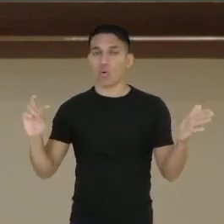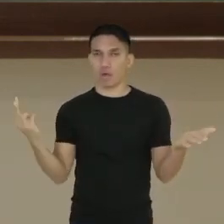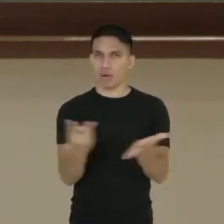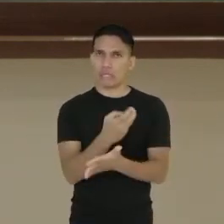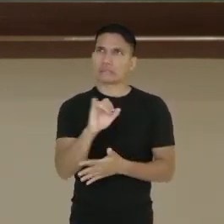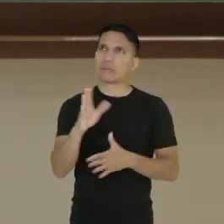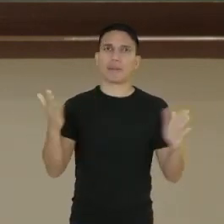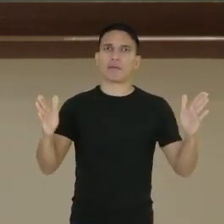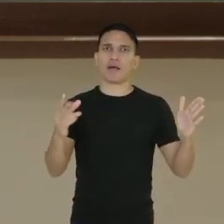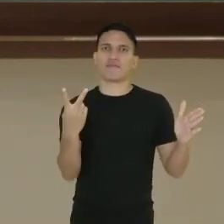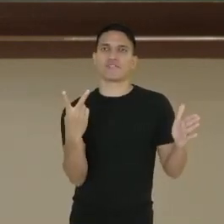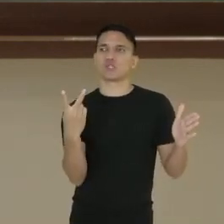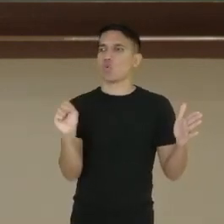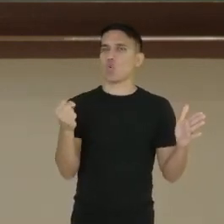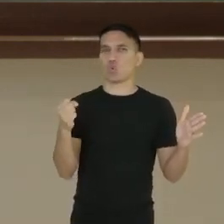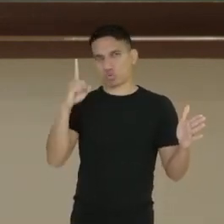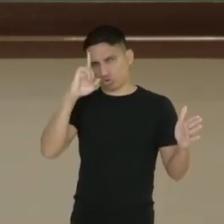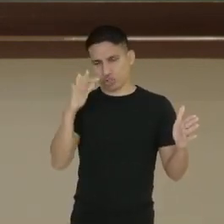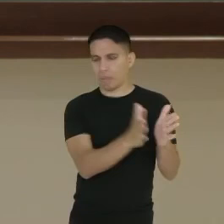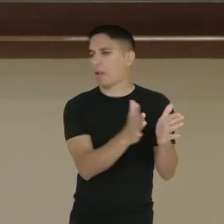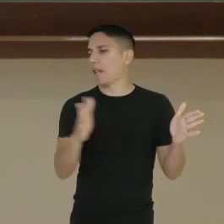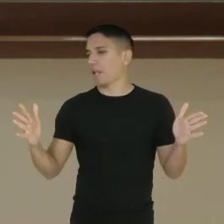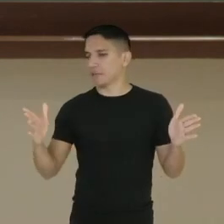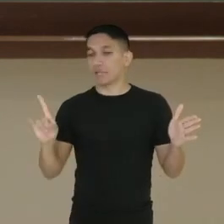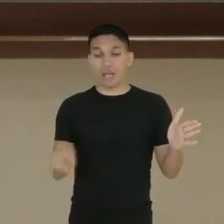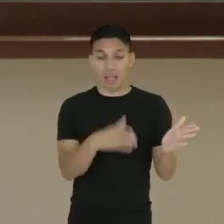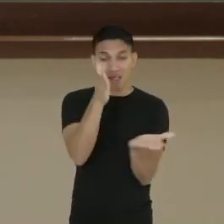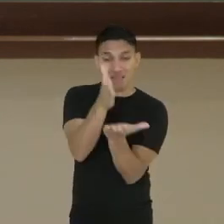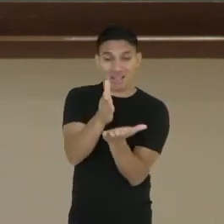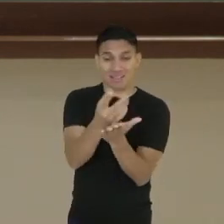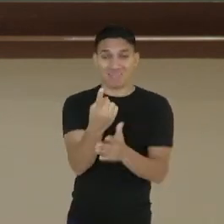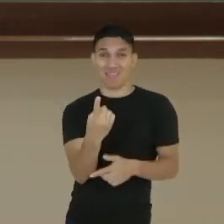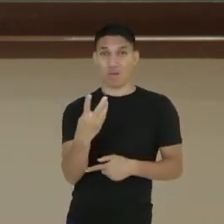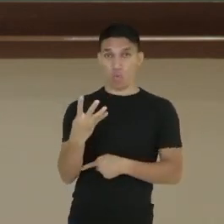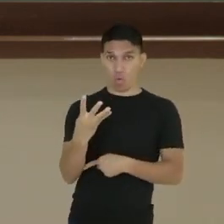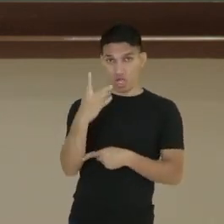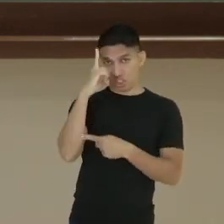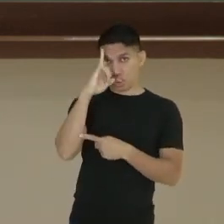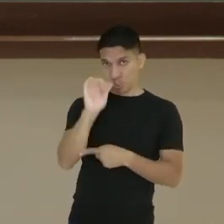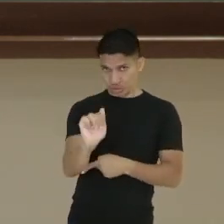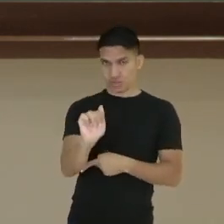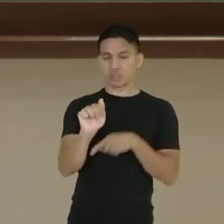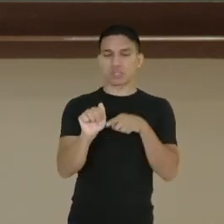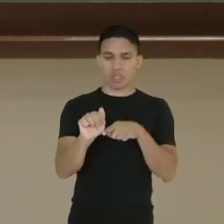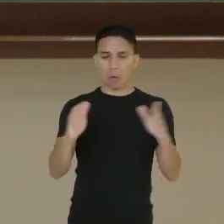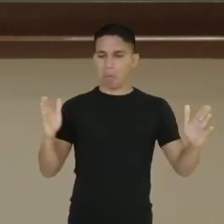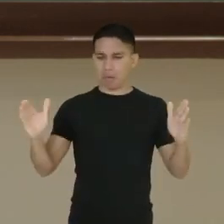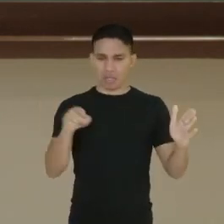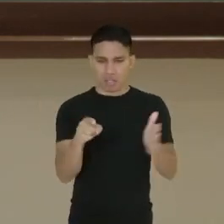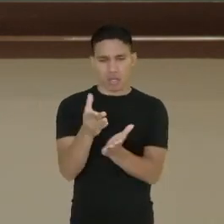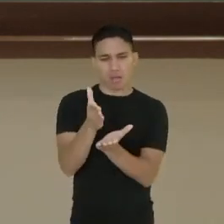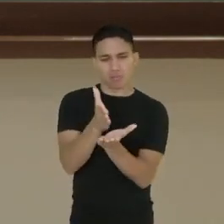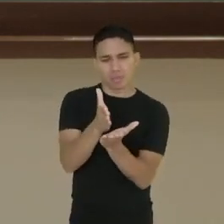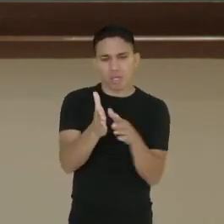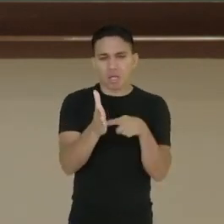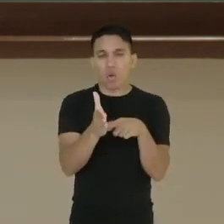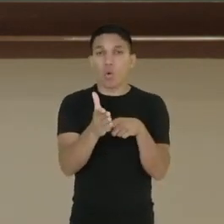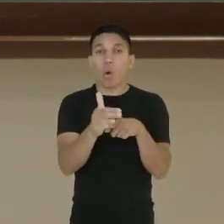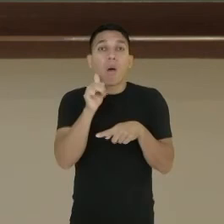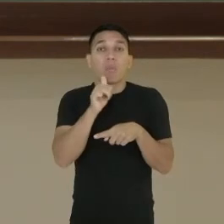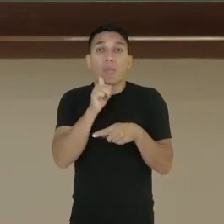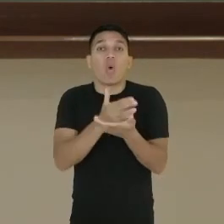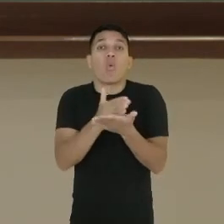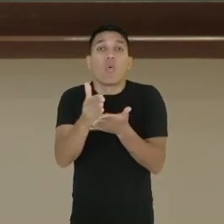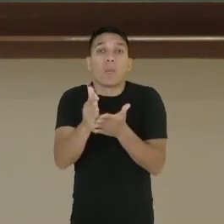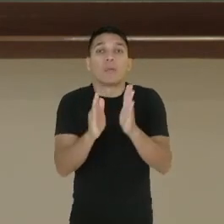ciclo de 28 dias, no 14º dia desse ciclo, a mulher entra numa fase que a